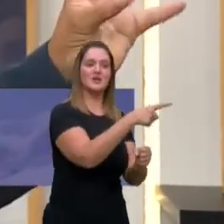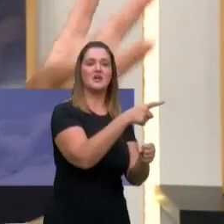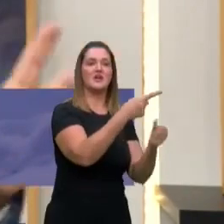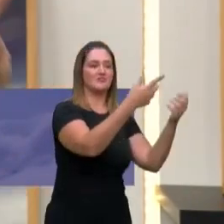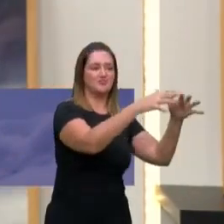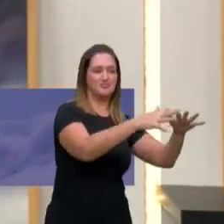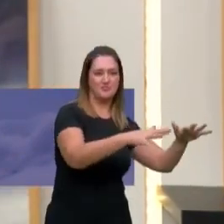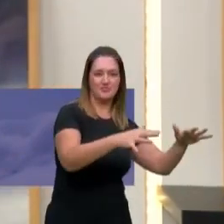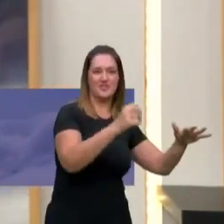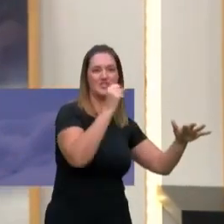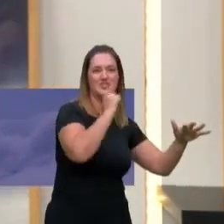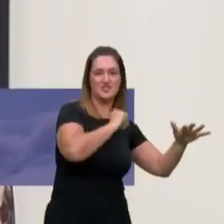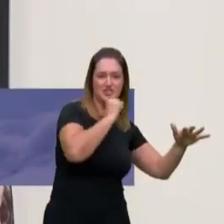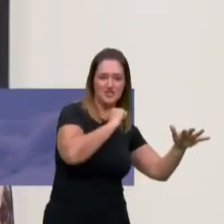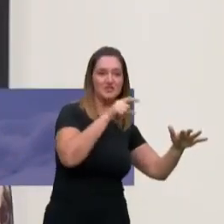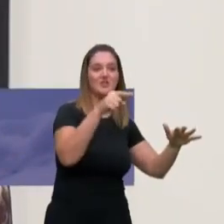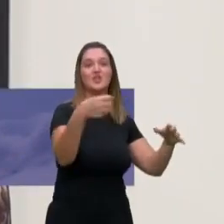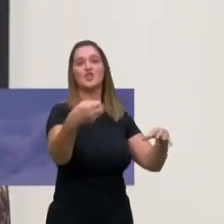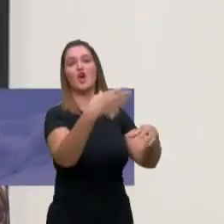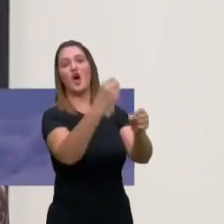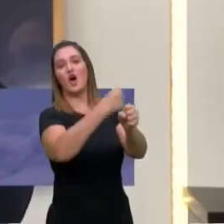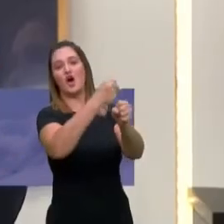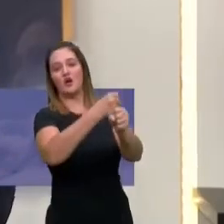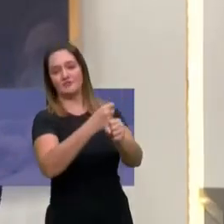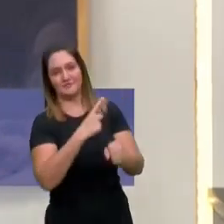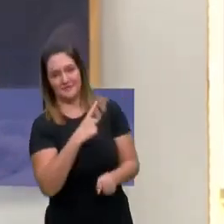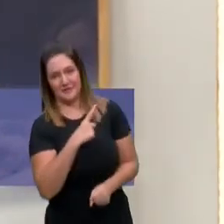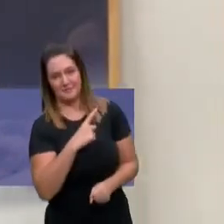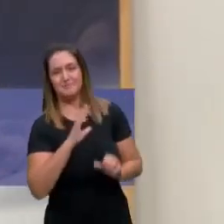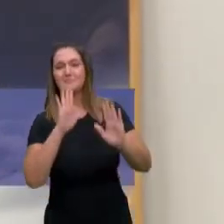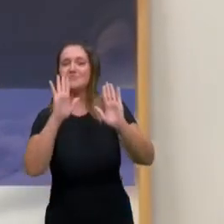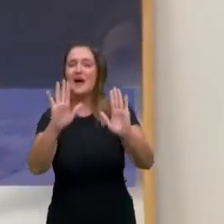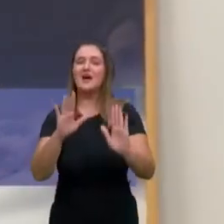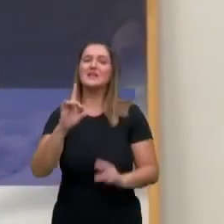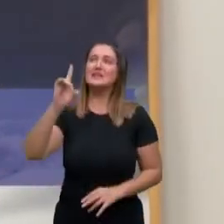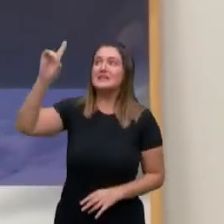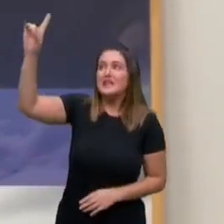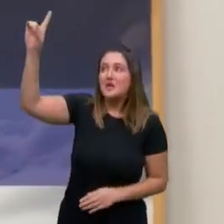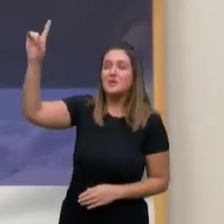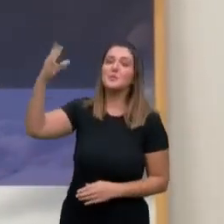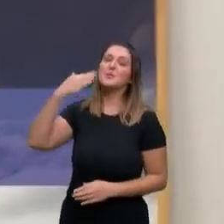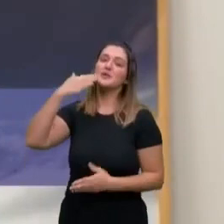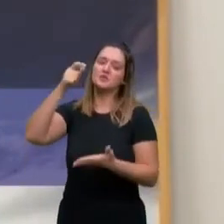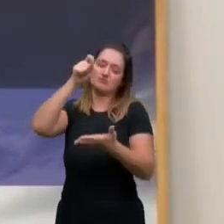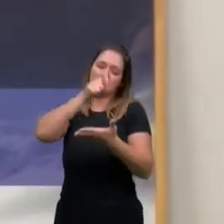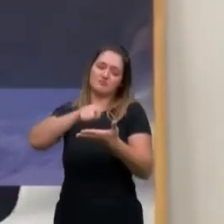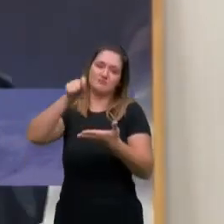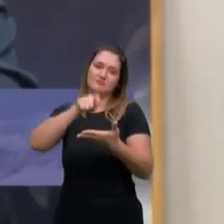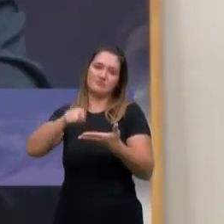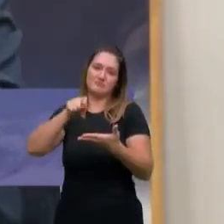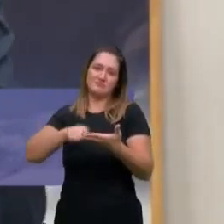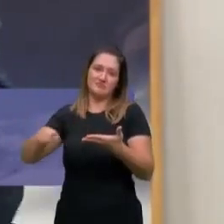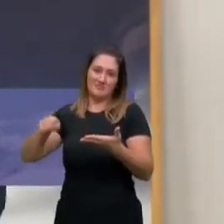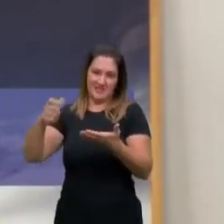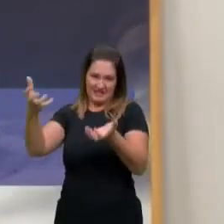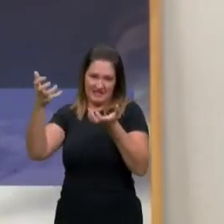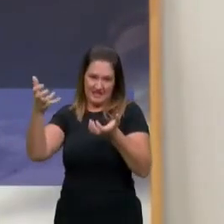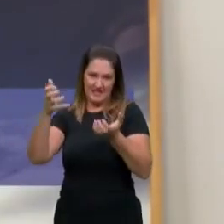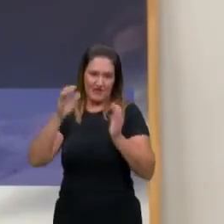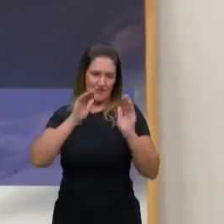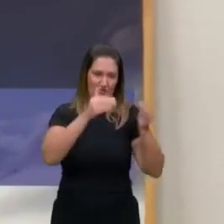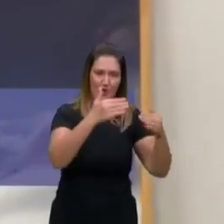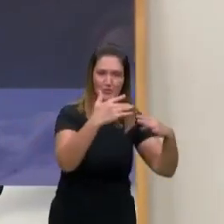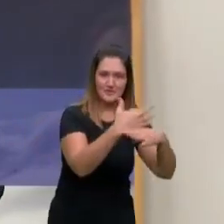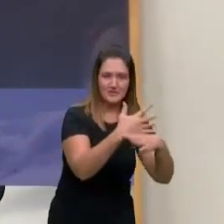ruínas da antiga e a Éfeso moderna. Uhum. Só que o propósito de Deus no Apocalipse não era falar dessas 7